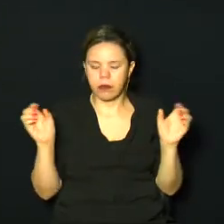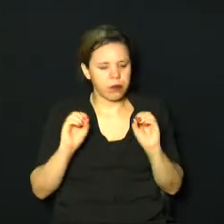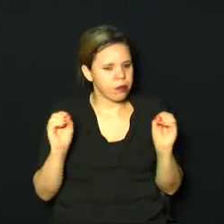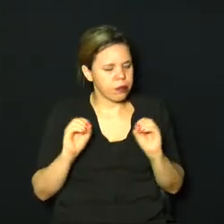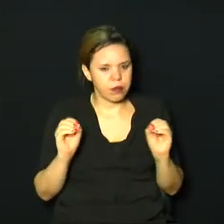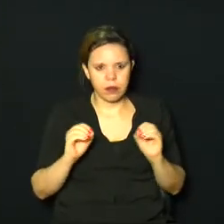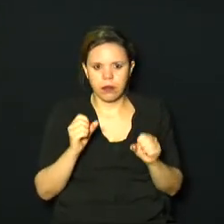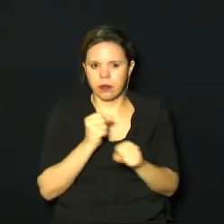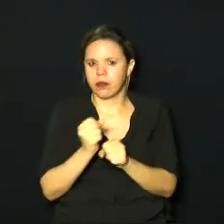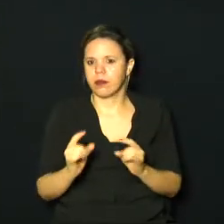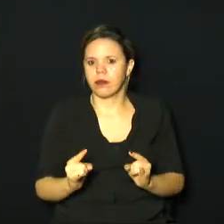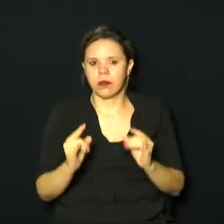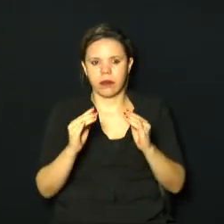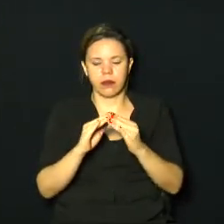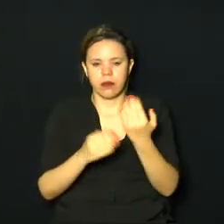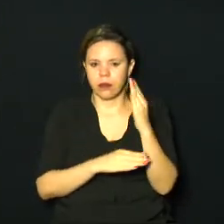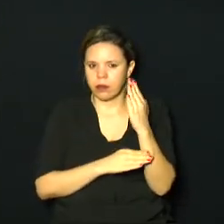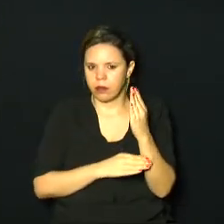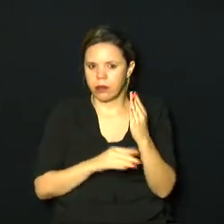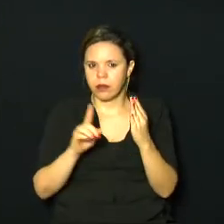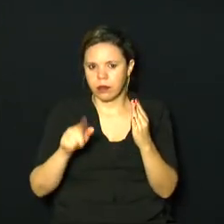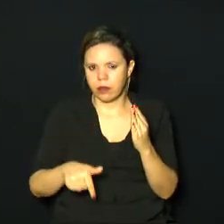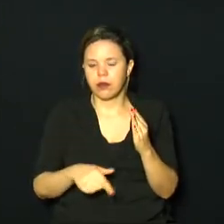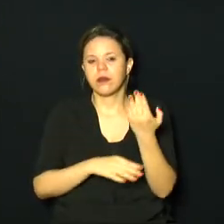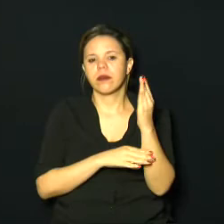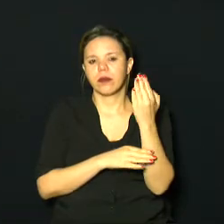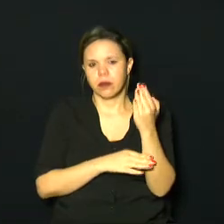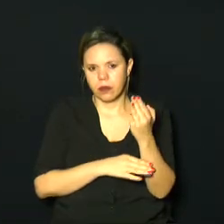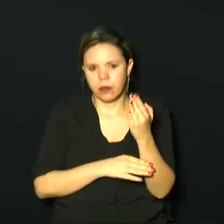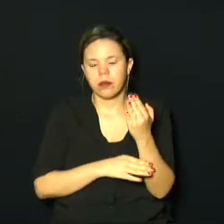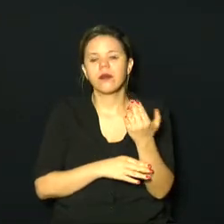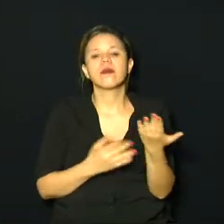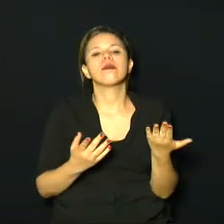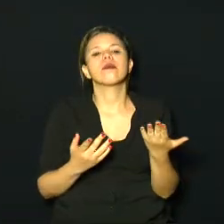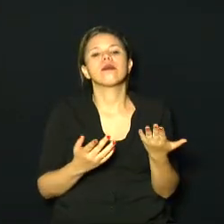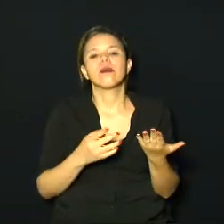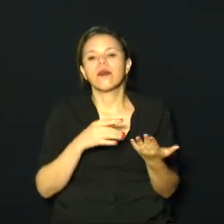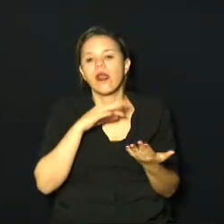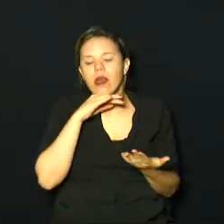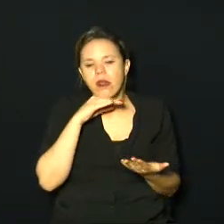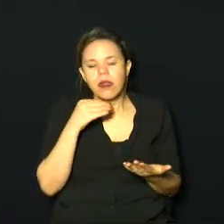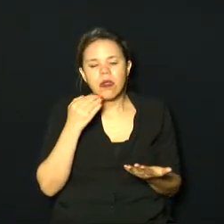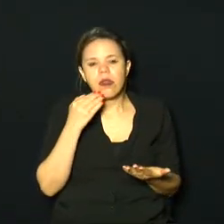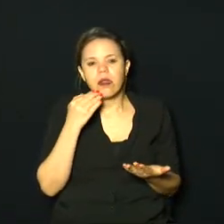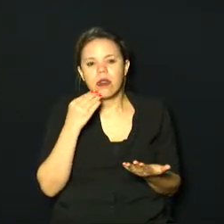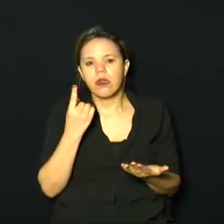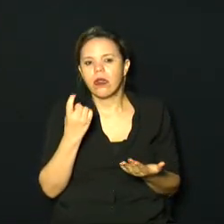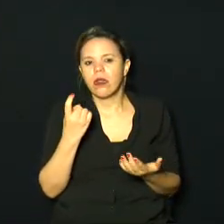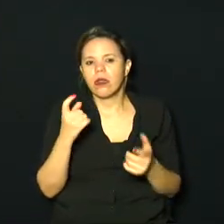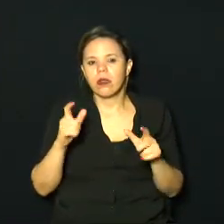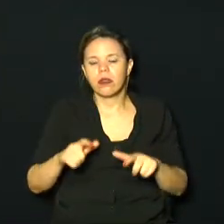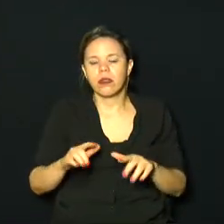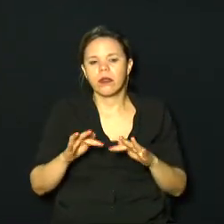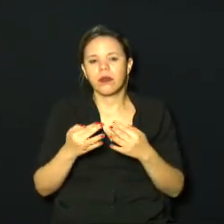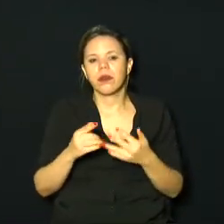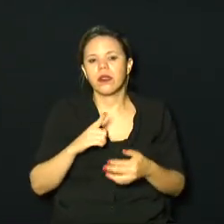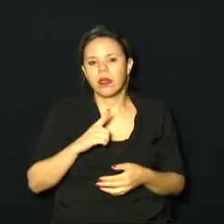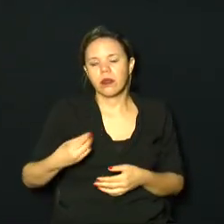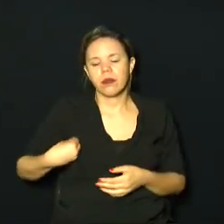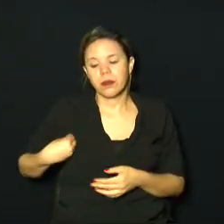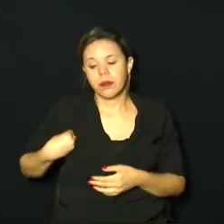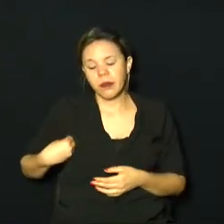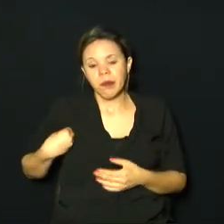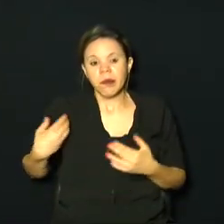barraco. É barraca de madeirite, é precário, mas é o único local que essas pessoas têm para